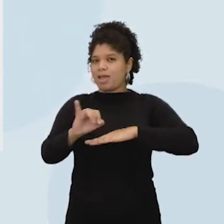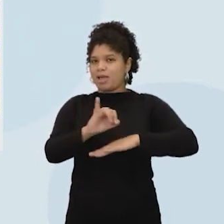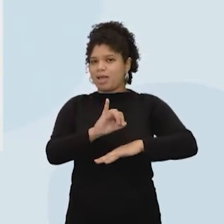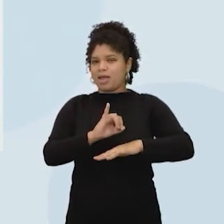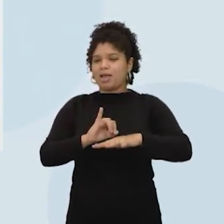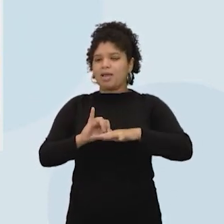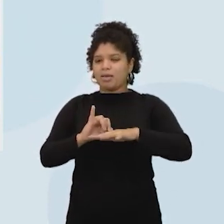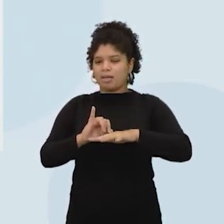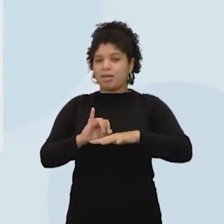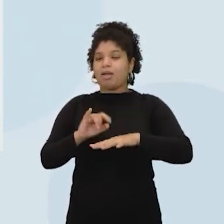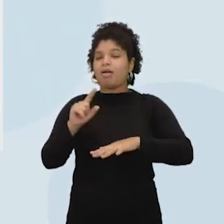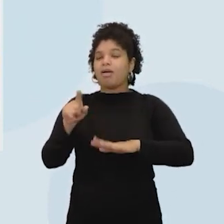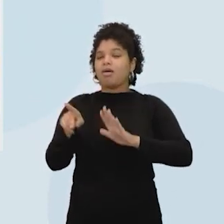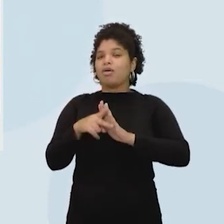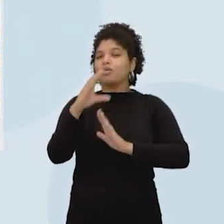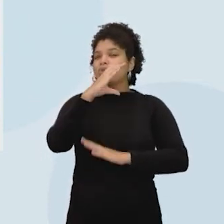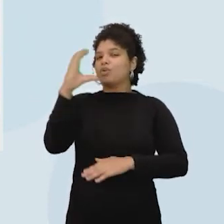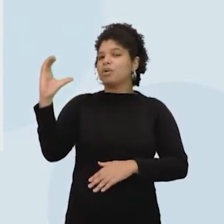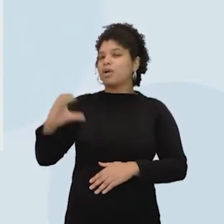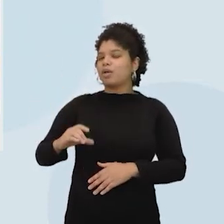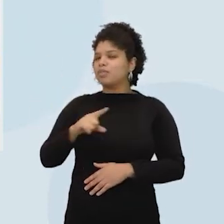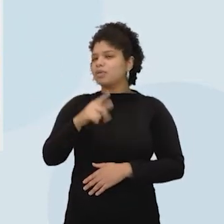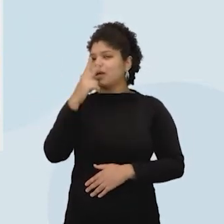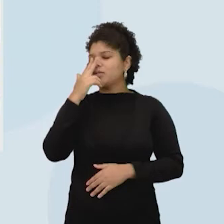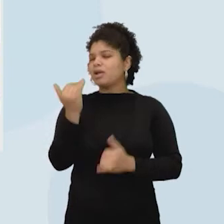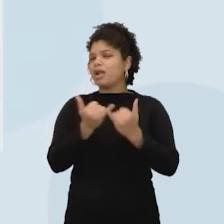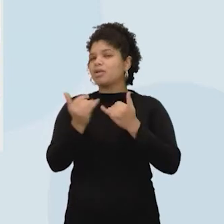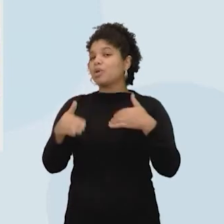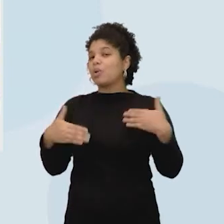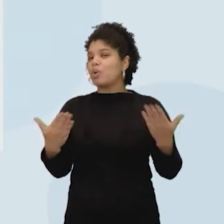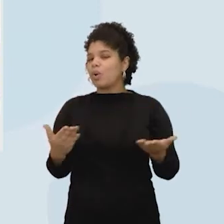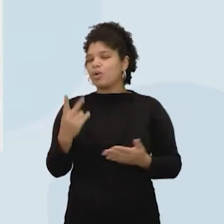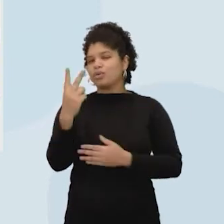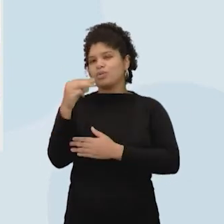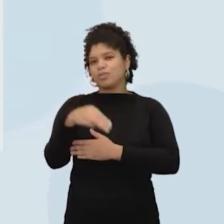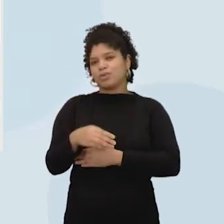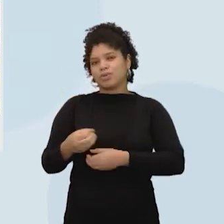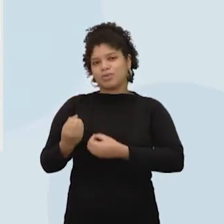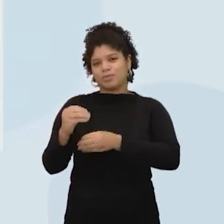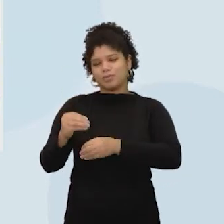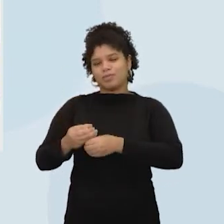essas imagens têm em comum. 2 minutos para vocês responderem para a gente aí no chat.